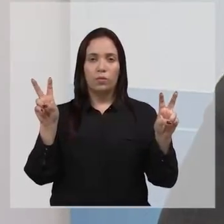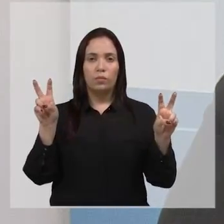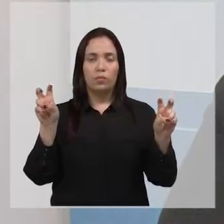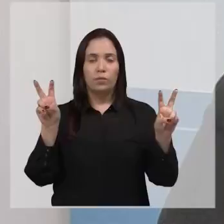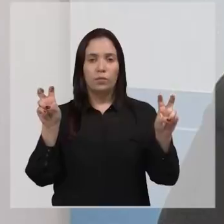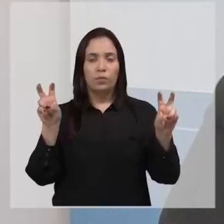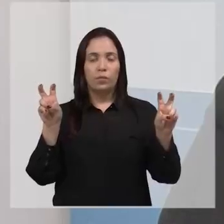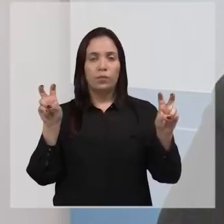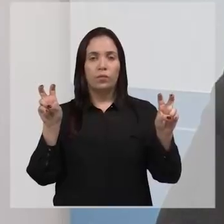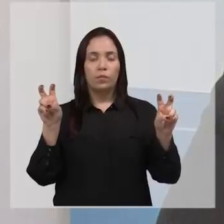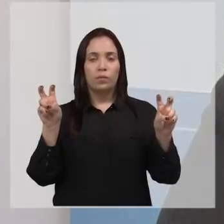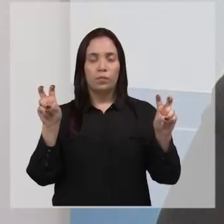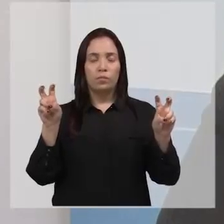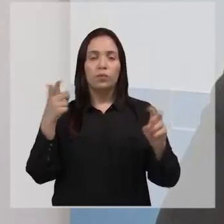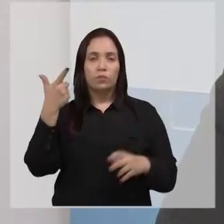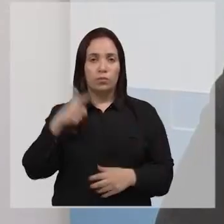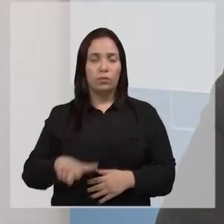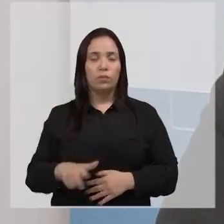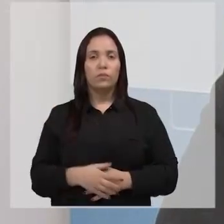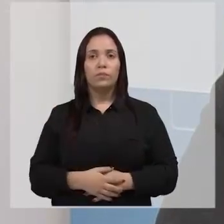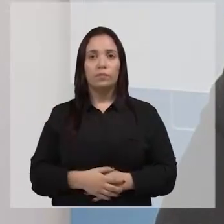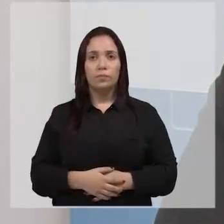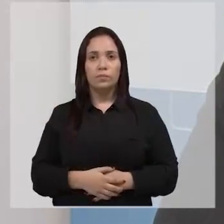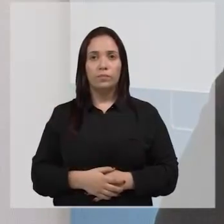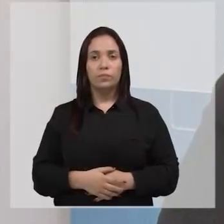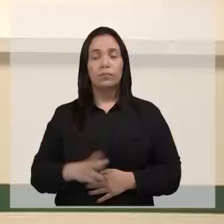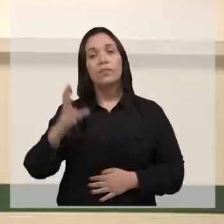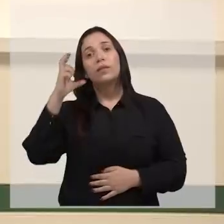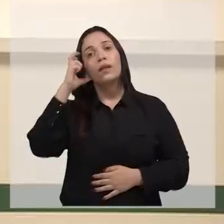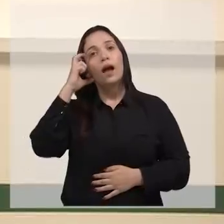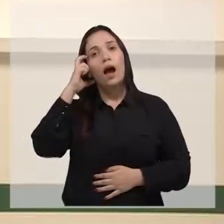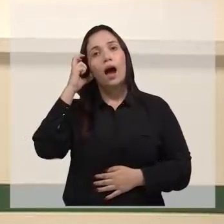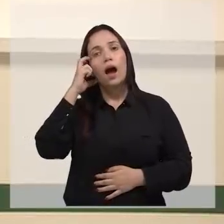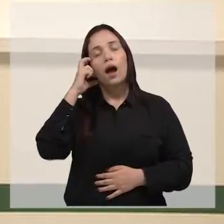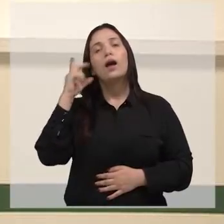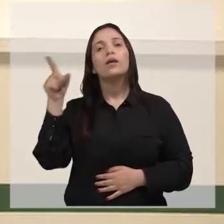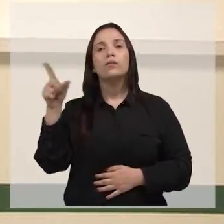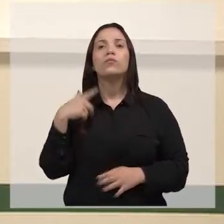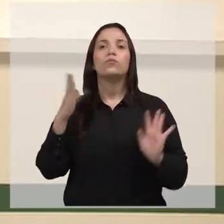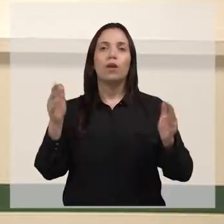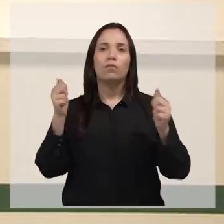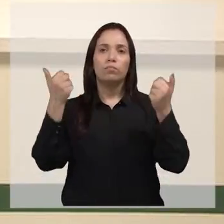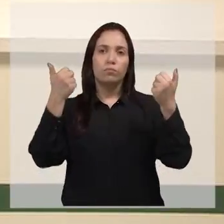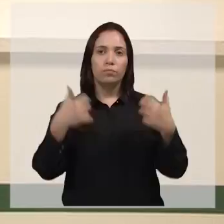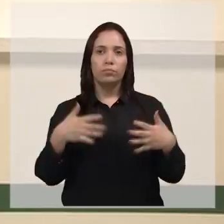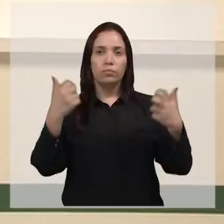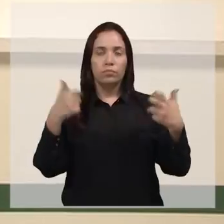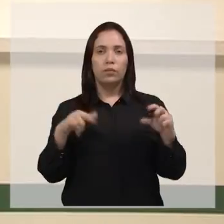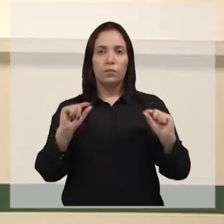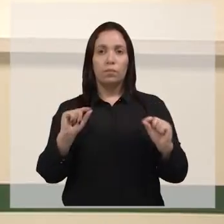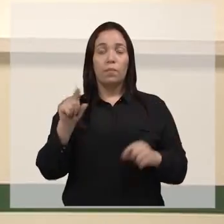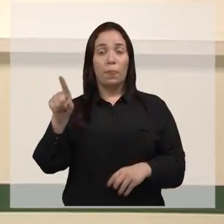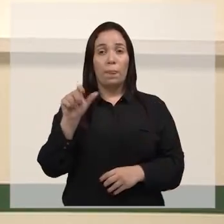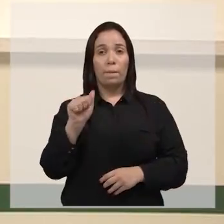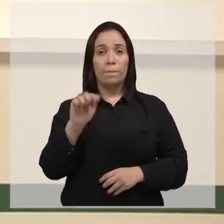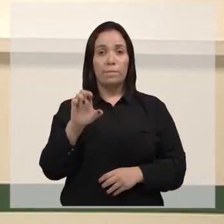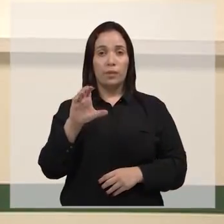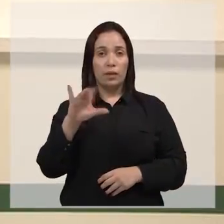numa corrimã nossa, e vou repetir aqui. E na rádio. E Você na rádio falou também, na rádio. falei muito sobre isso. O senhor Aécio Neves,